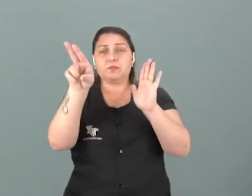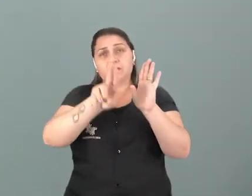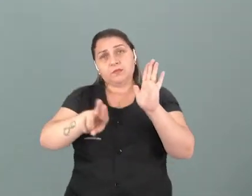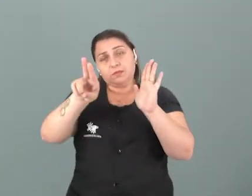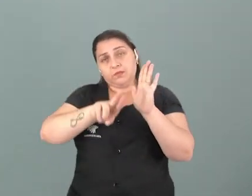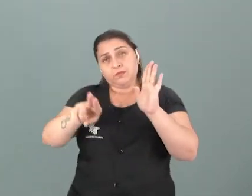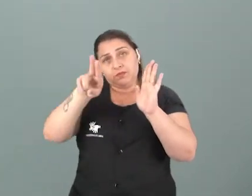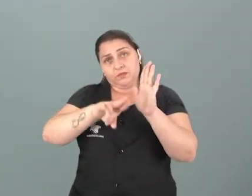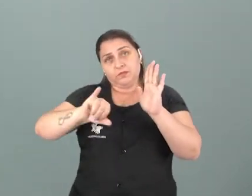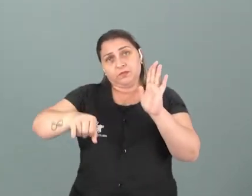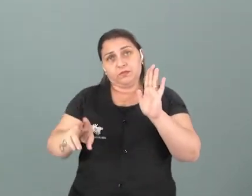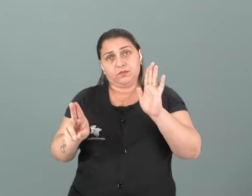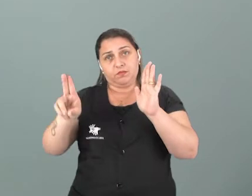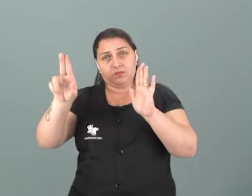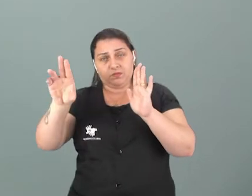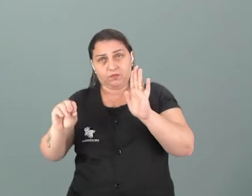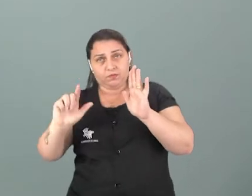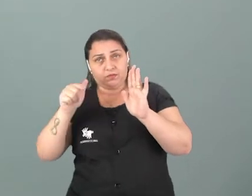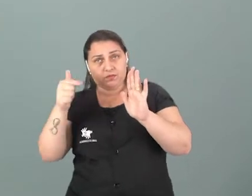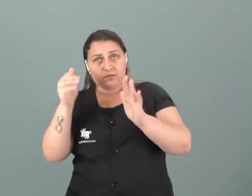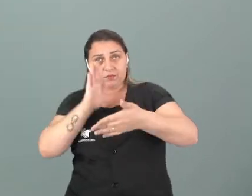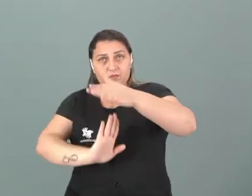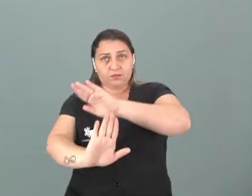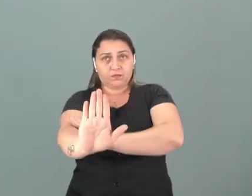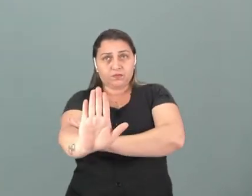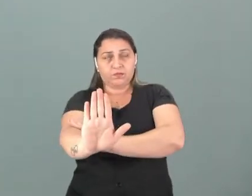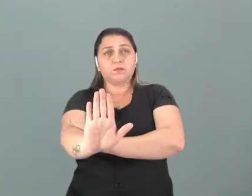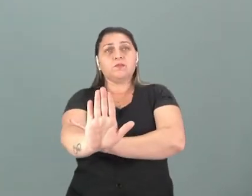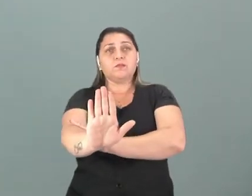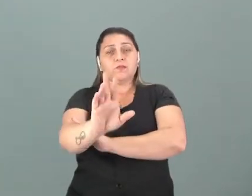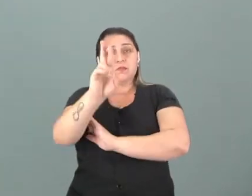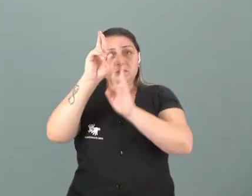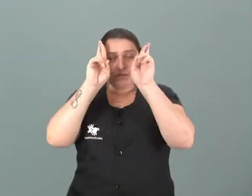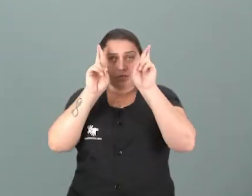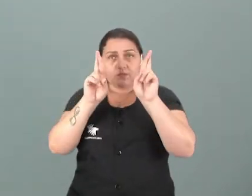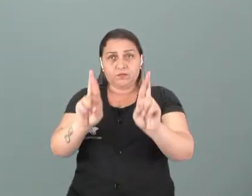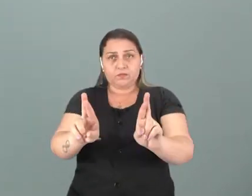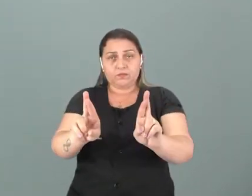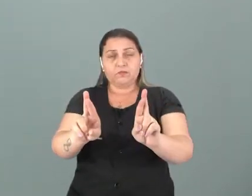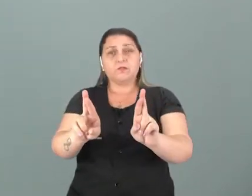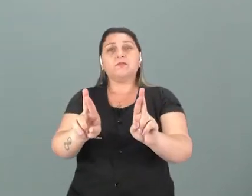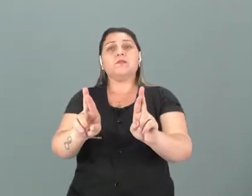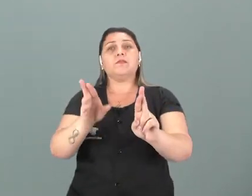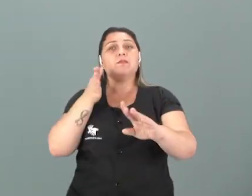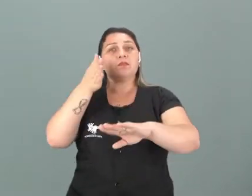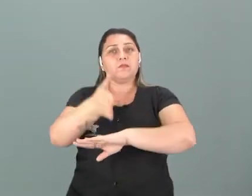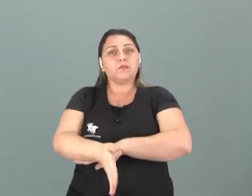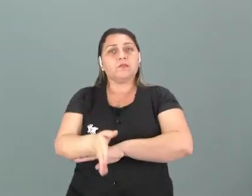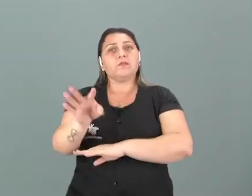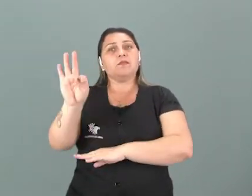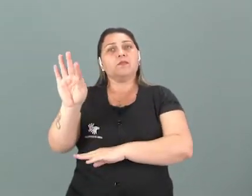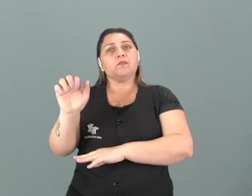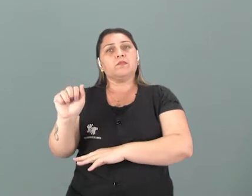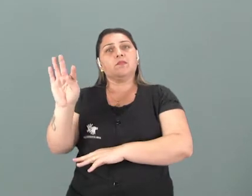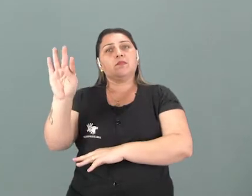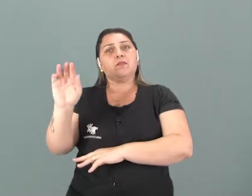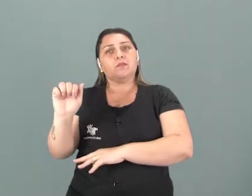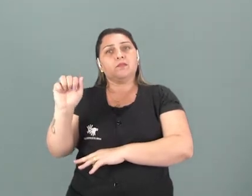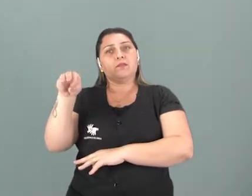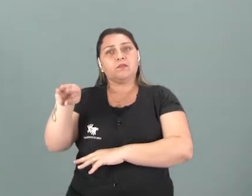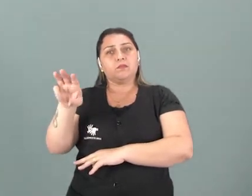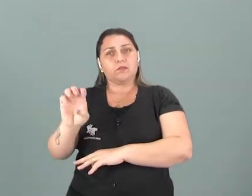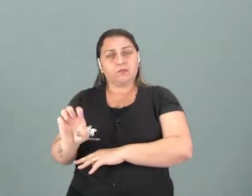utilizadas tanto no judô quanto em outras artes marciais sobre o respeito ao entrar